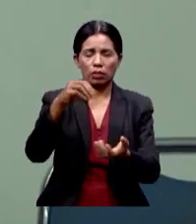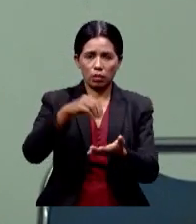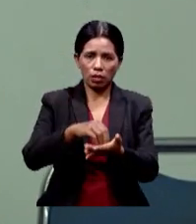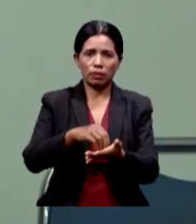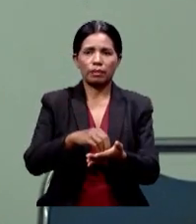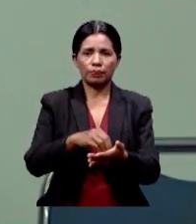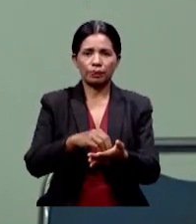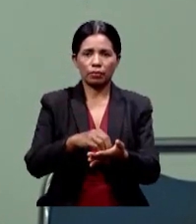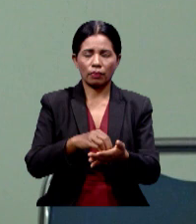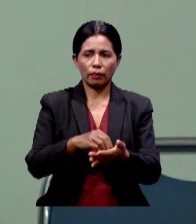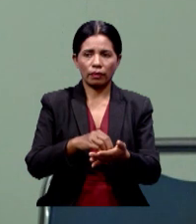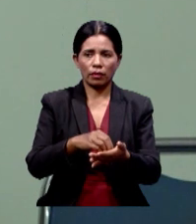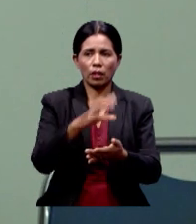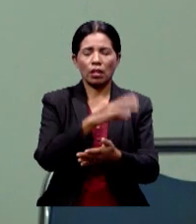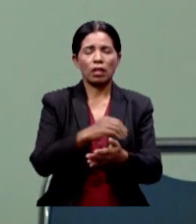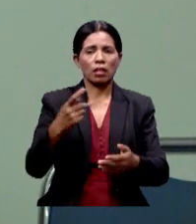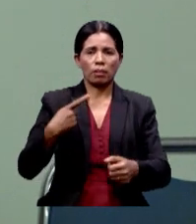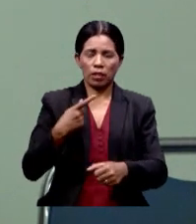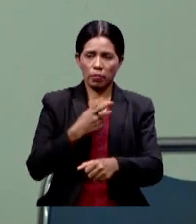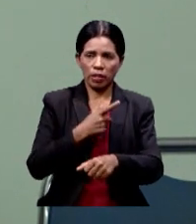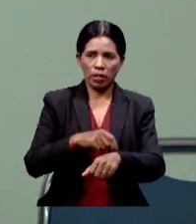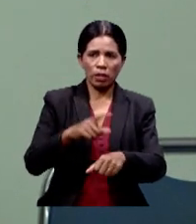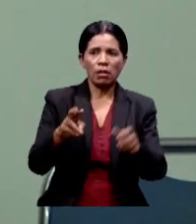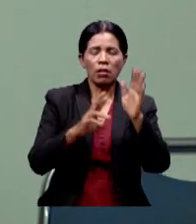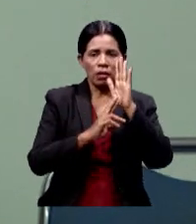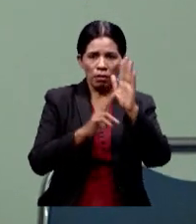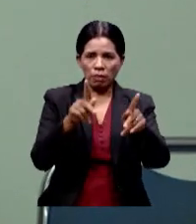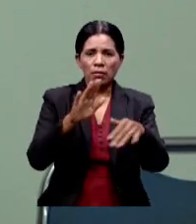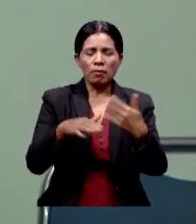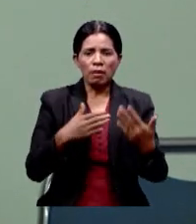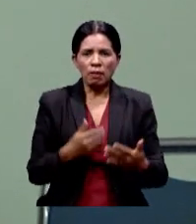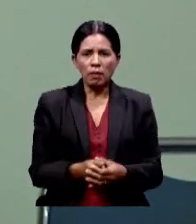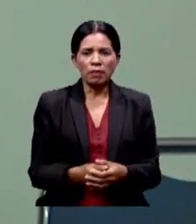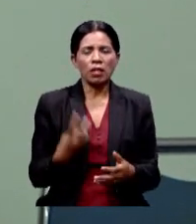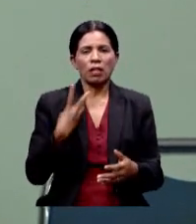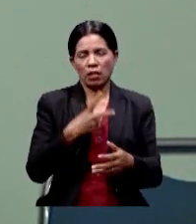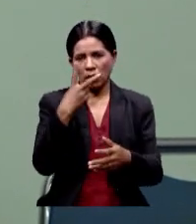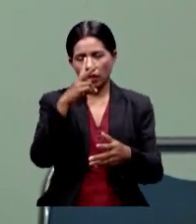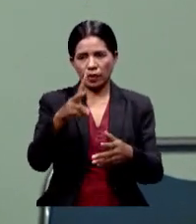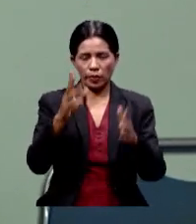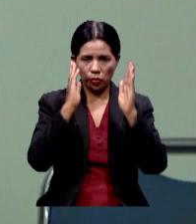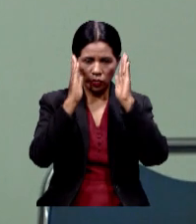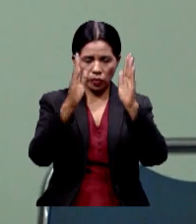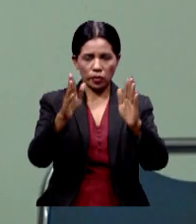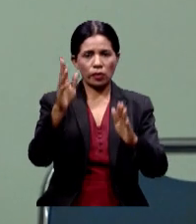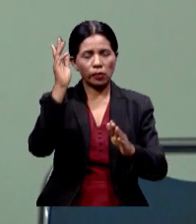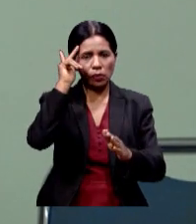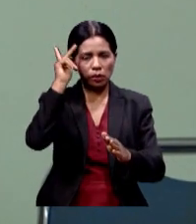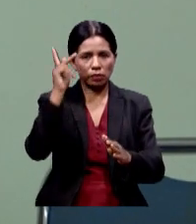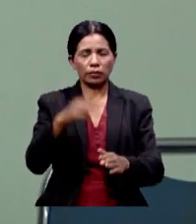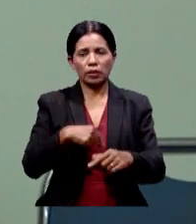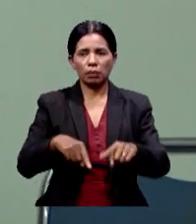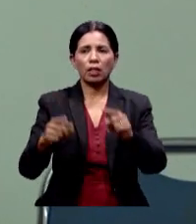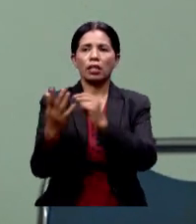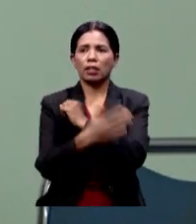lá uma foco no Parlamento, né, representante do povo. Na verdade, está a dizer que não foi conhecimento. Também não é estrangeiro, não é